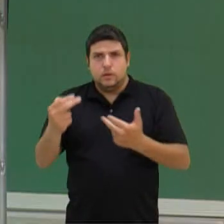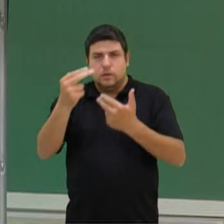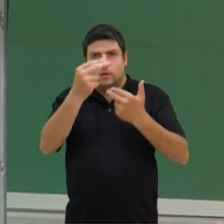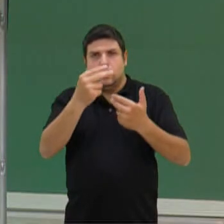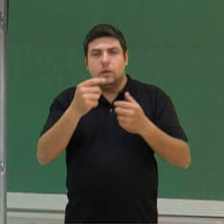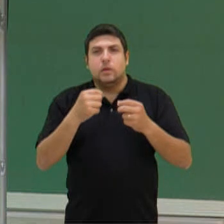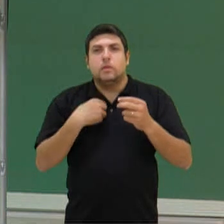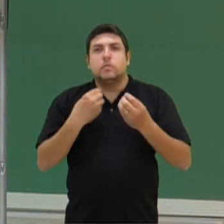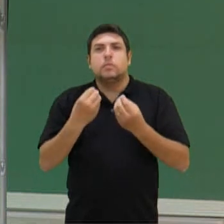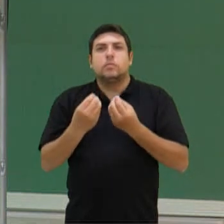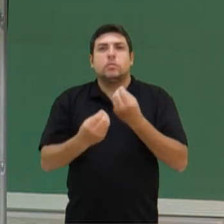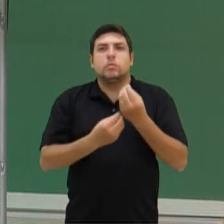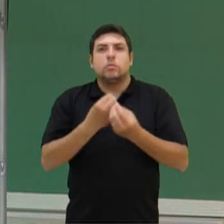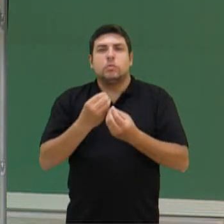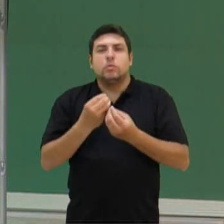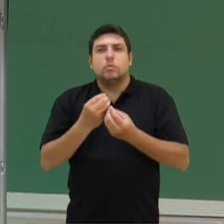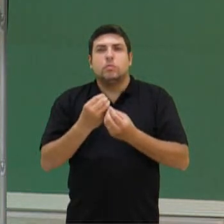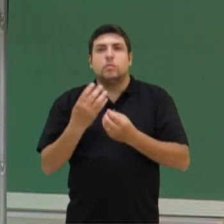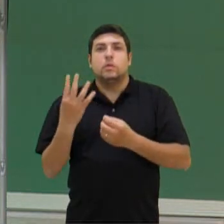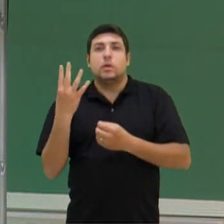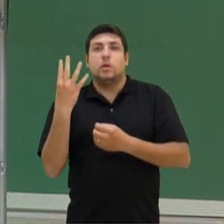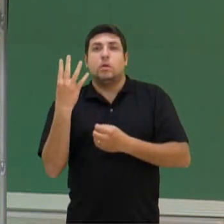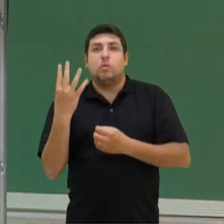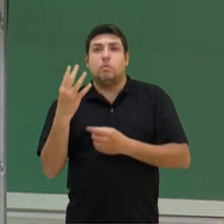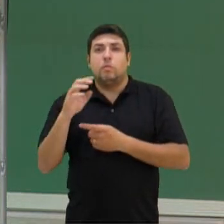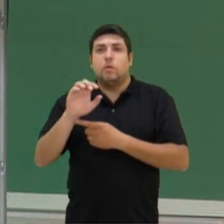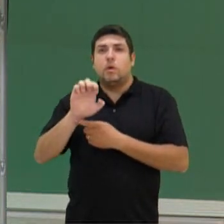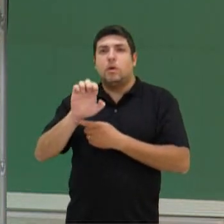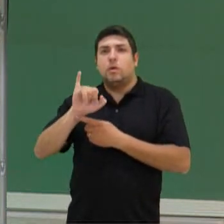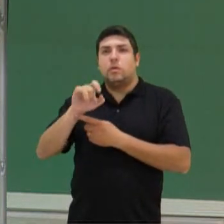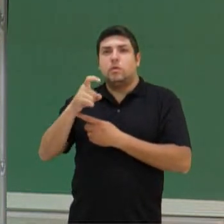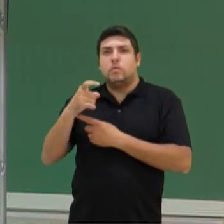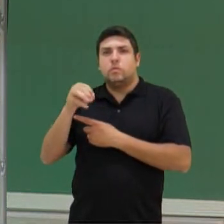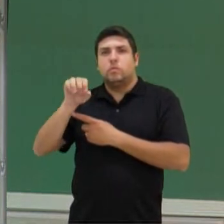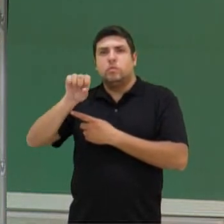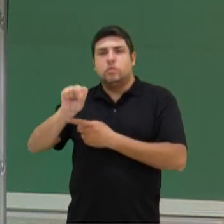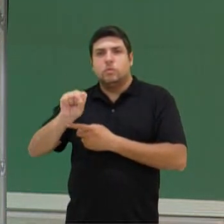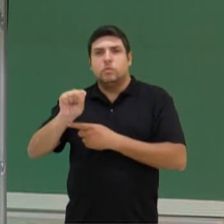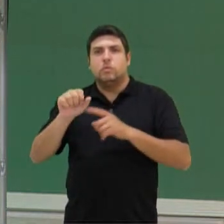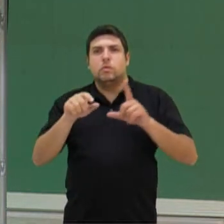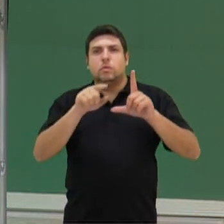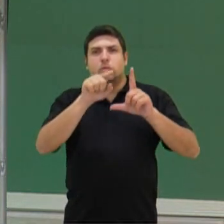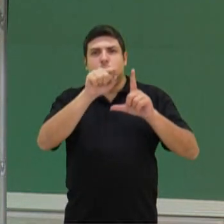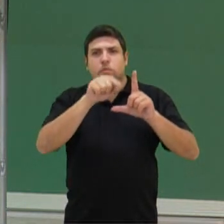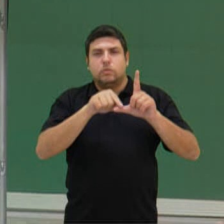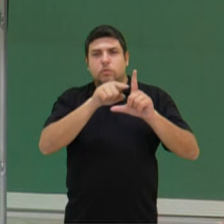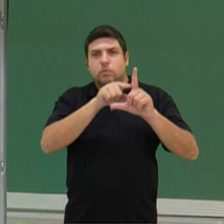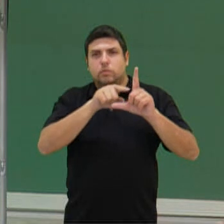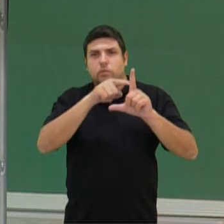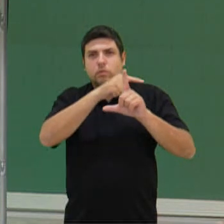tem 4 eixos de simetria. Você consegue fazer 4